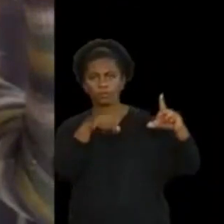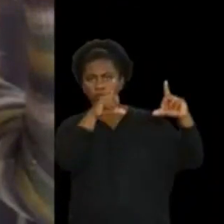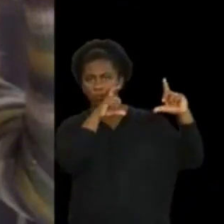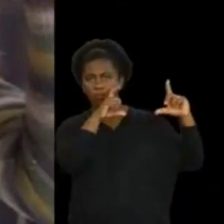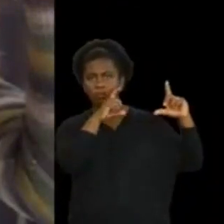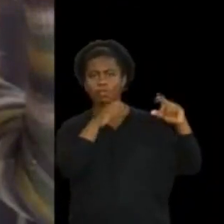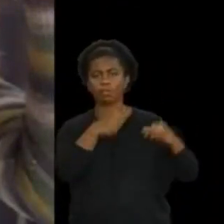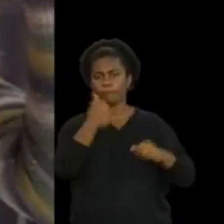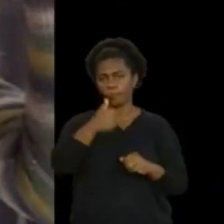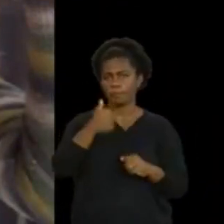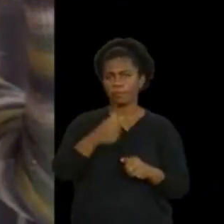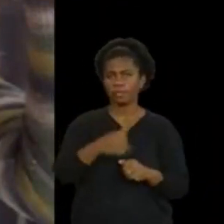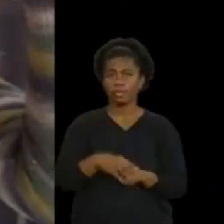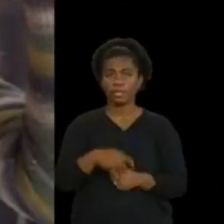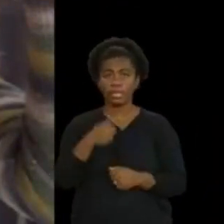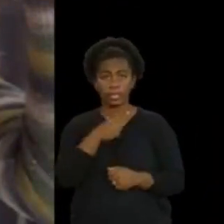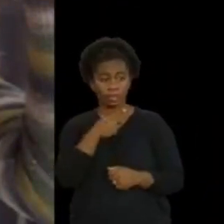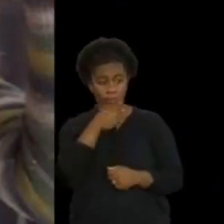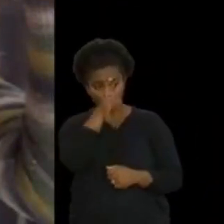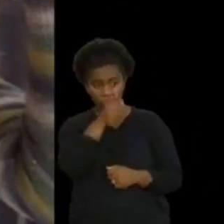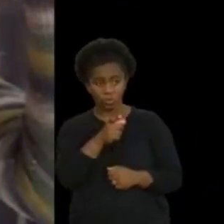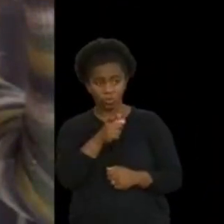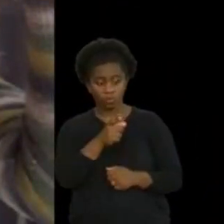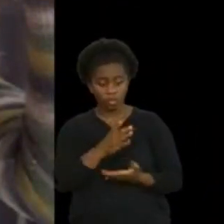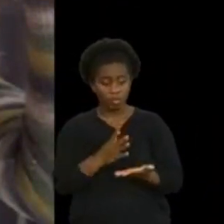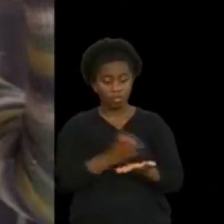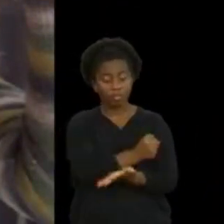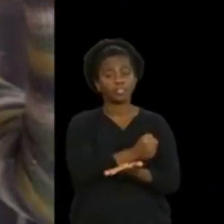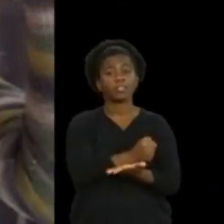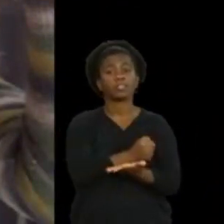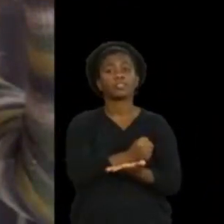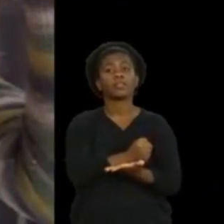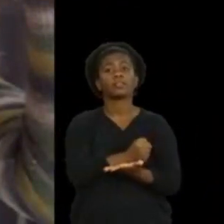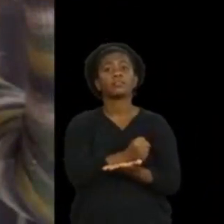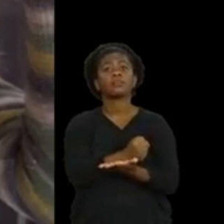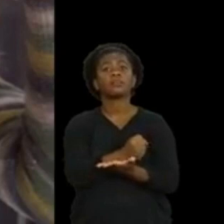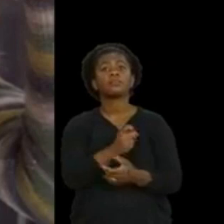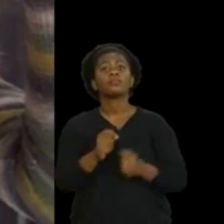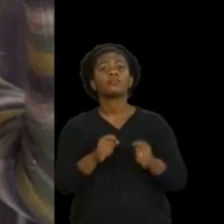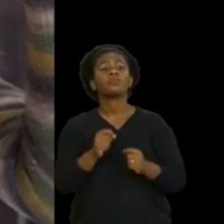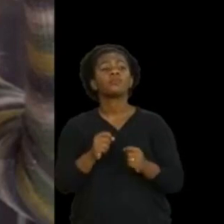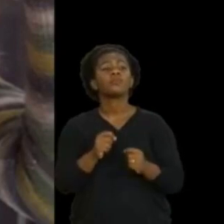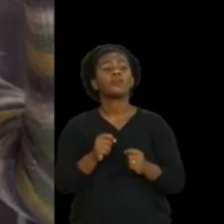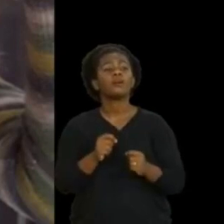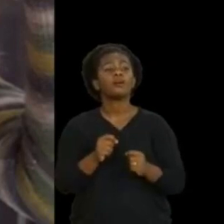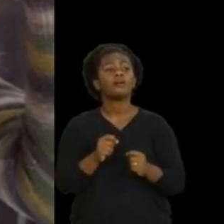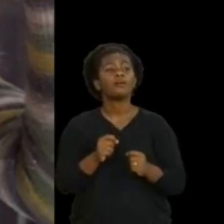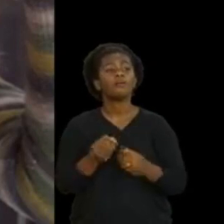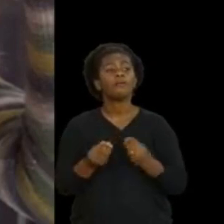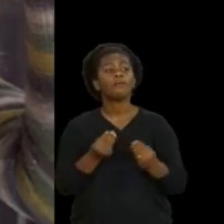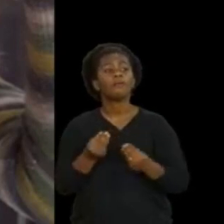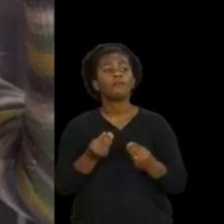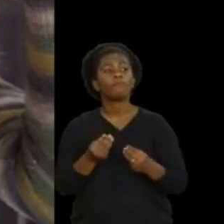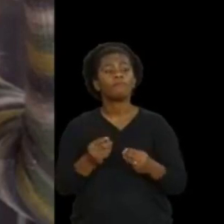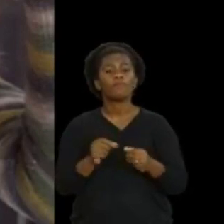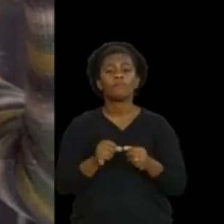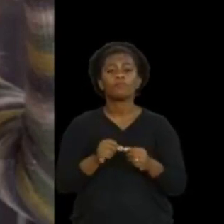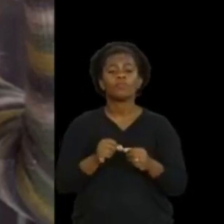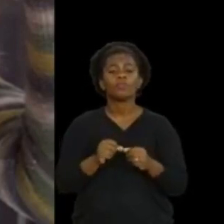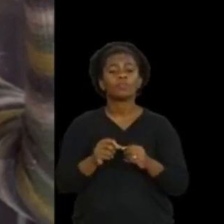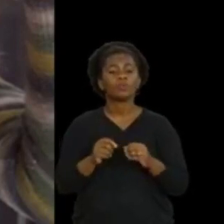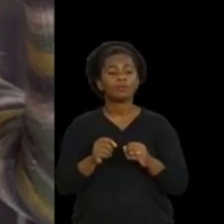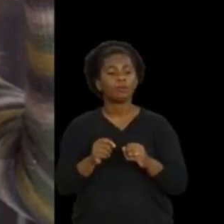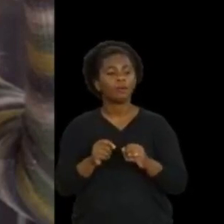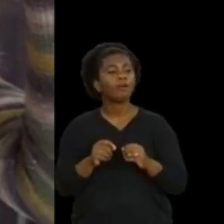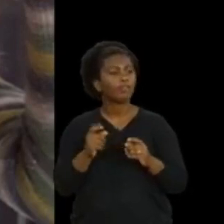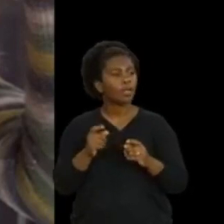Põe a primeira foto. Essa pessoa foi resgatada quando foi feito aquele movimento do